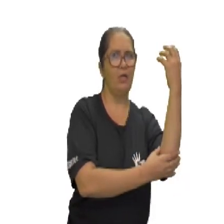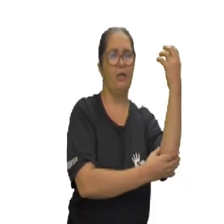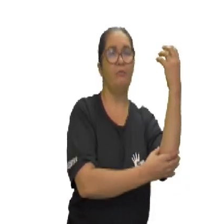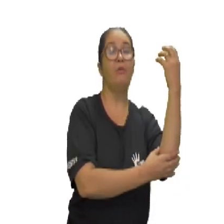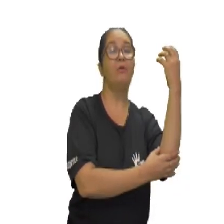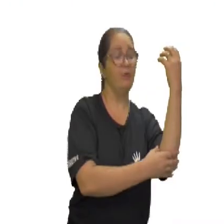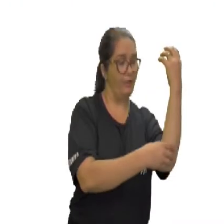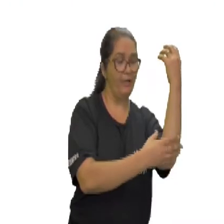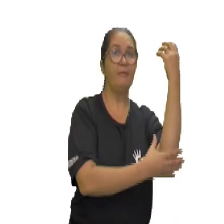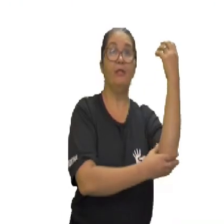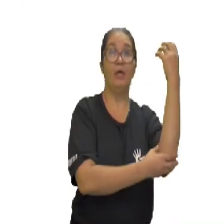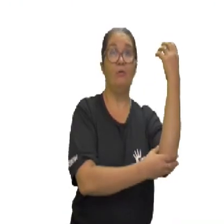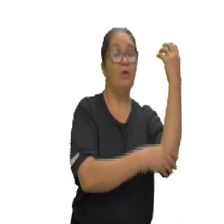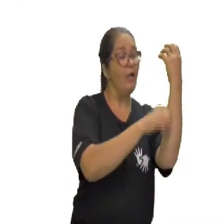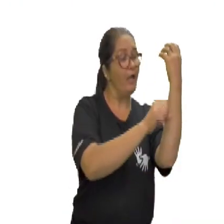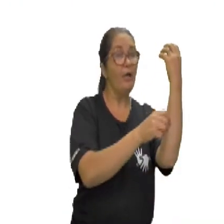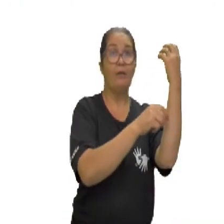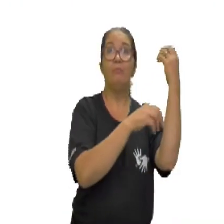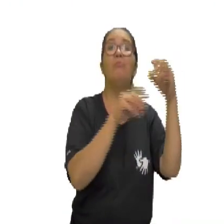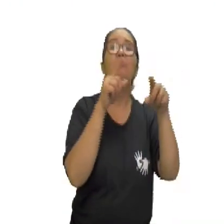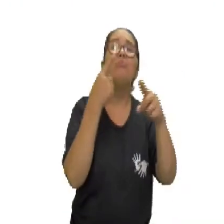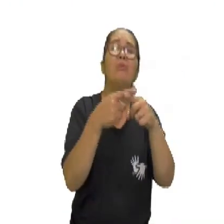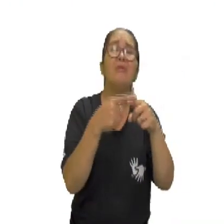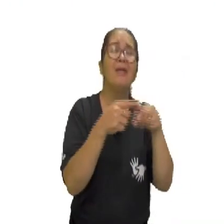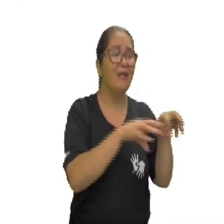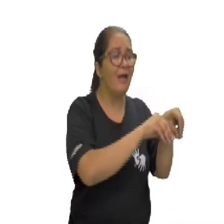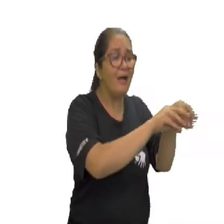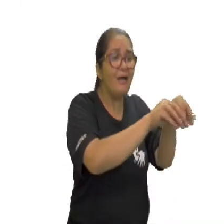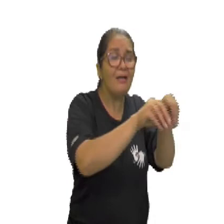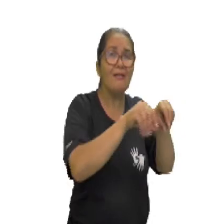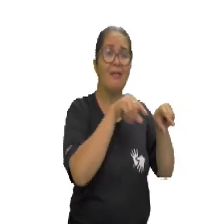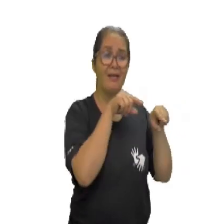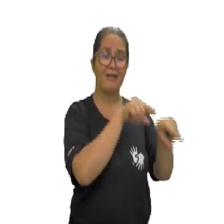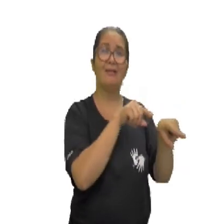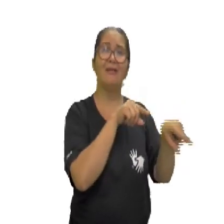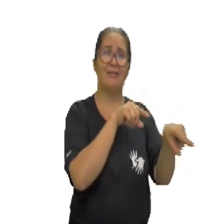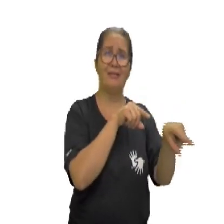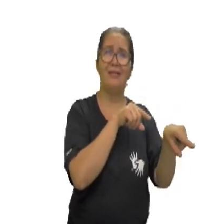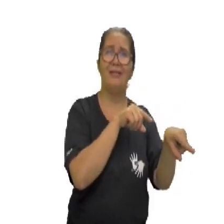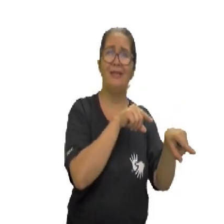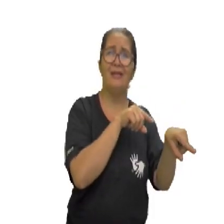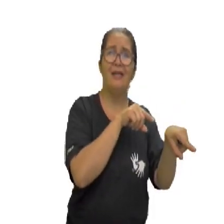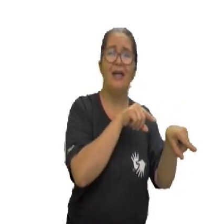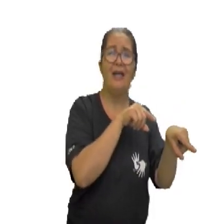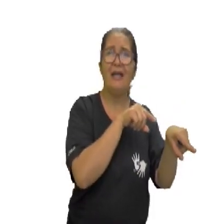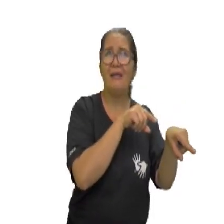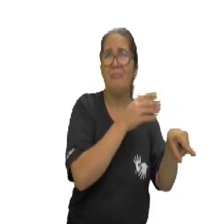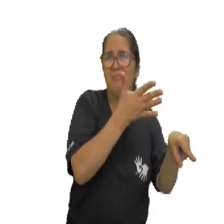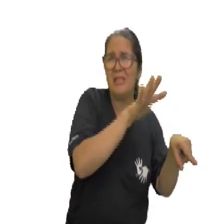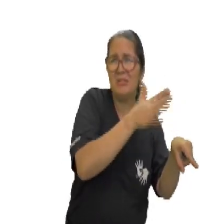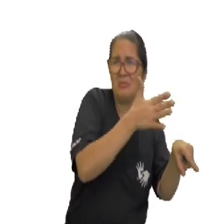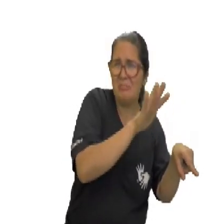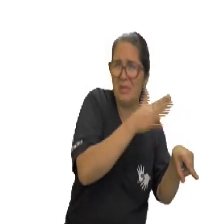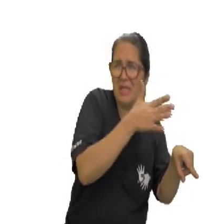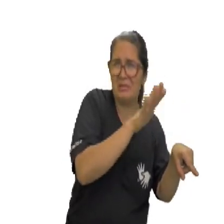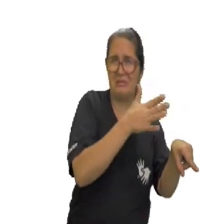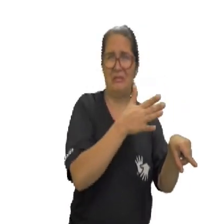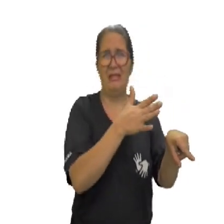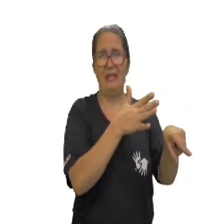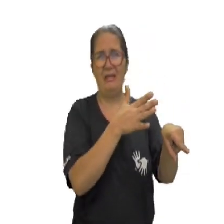de grandes árvores. O solo ali não é um solo consistente para manter uma árvore